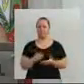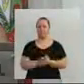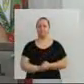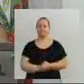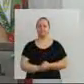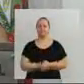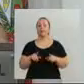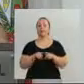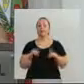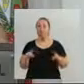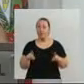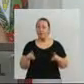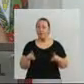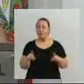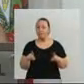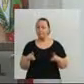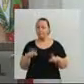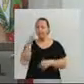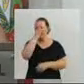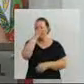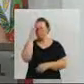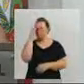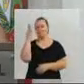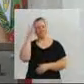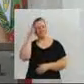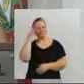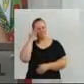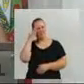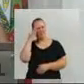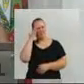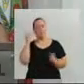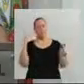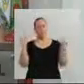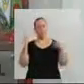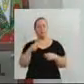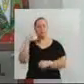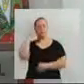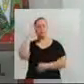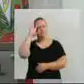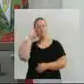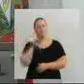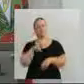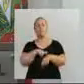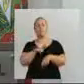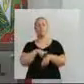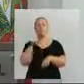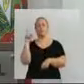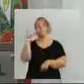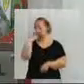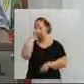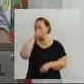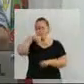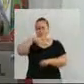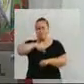dizer que também os servidores têm o conhecimento e a capacidade de poder entender esse momento difícil que vive a